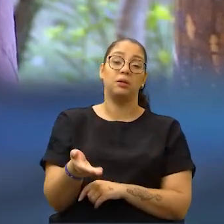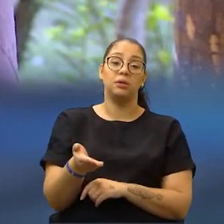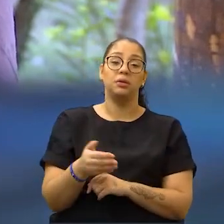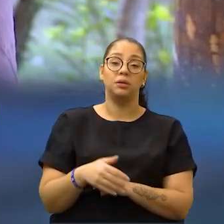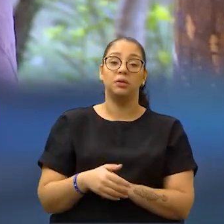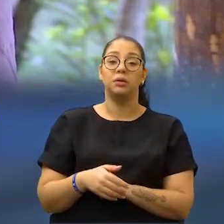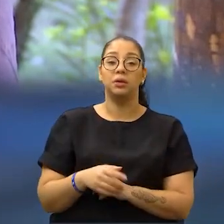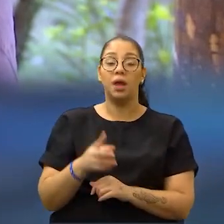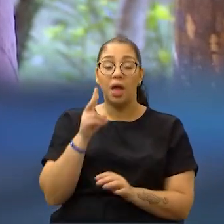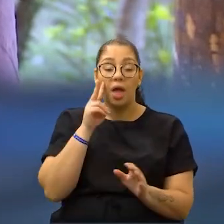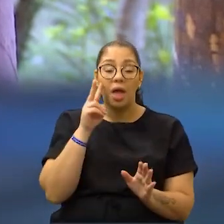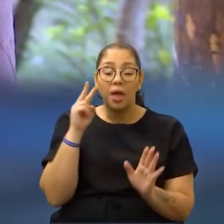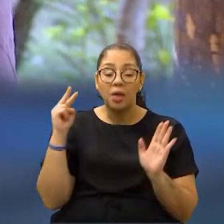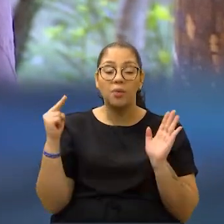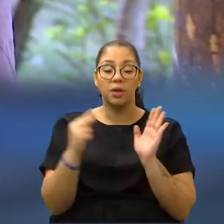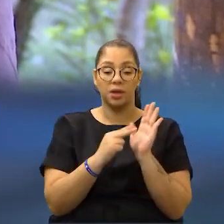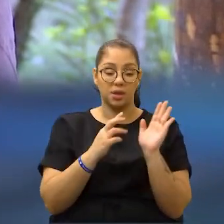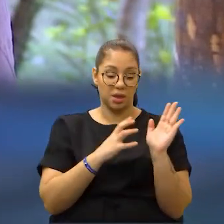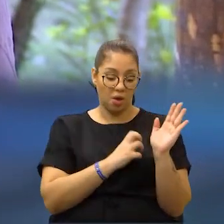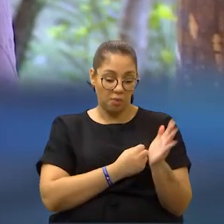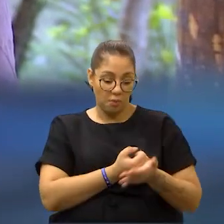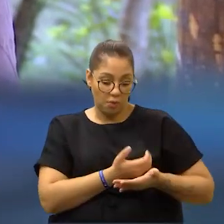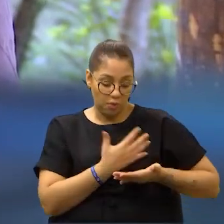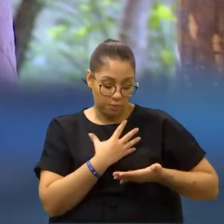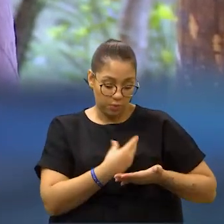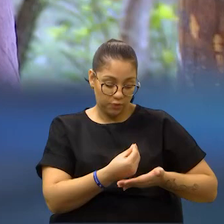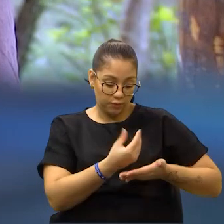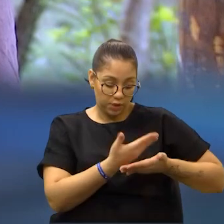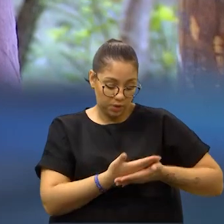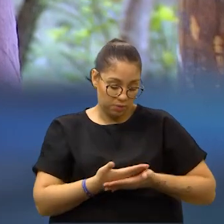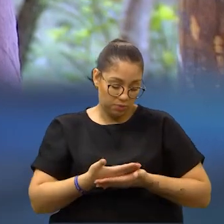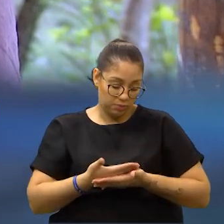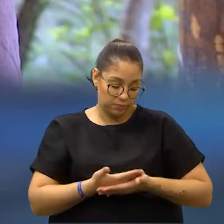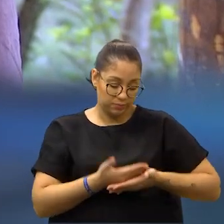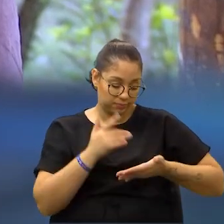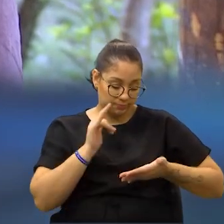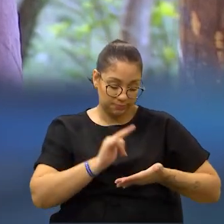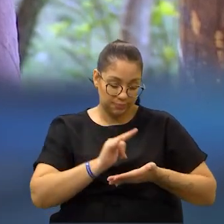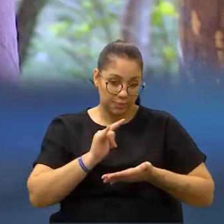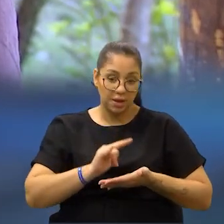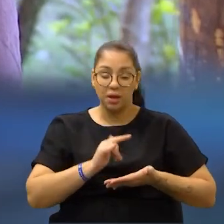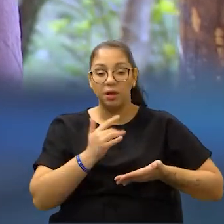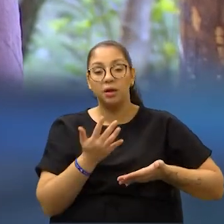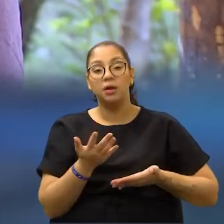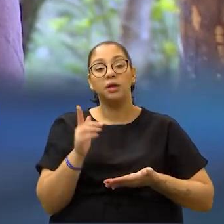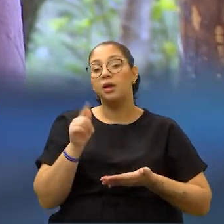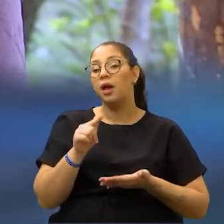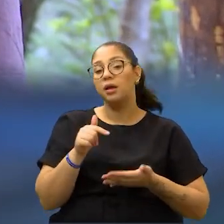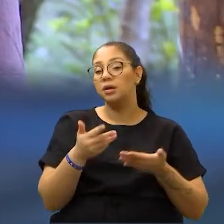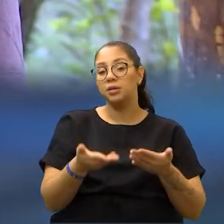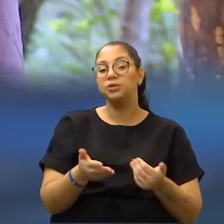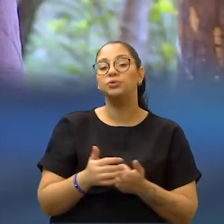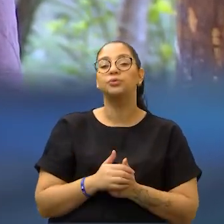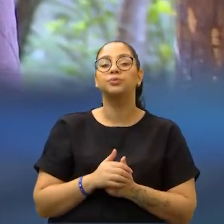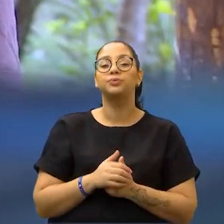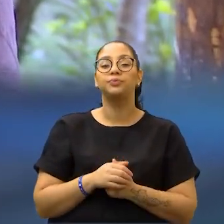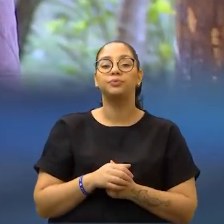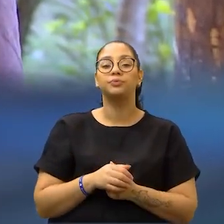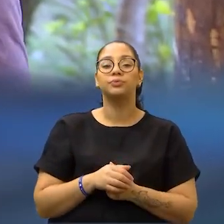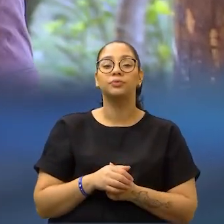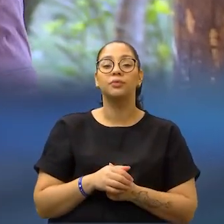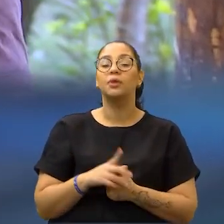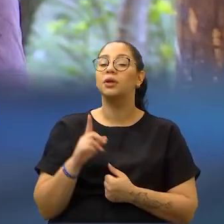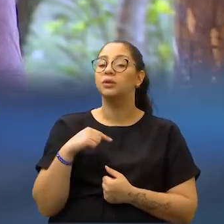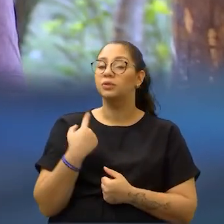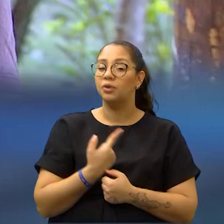dela ser mãe, delas, né, reconhecer esse amor que ela tem pelo filho. enfim. E é isso,